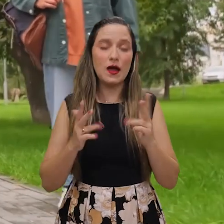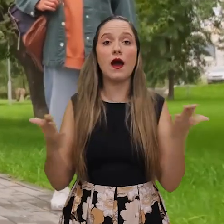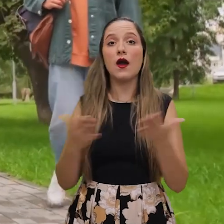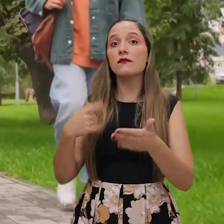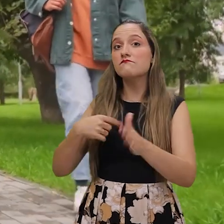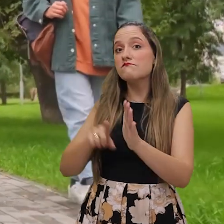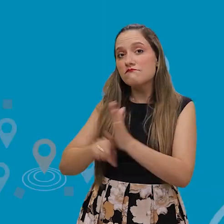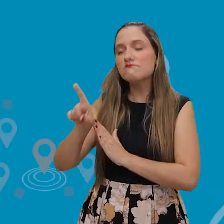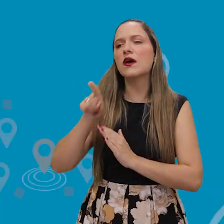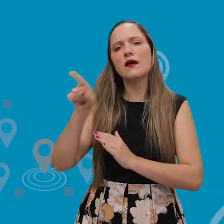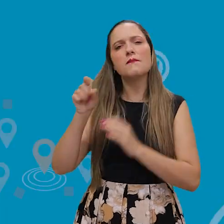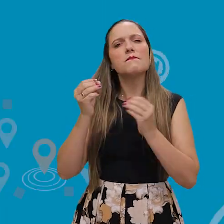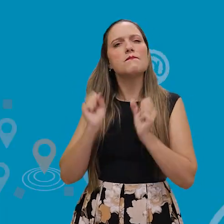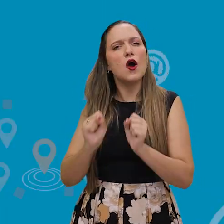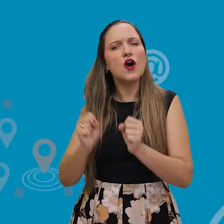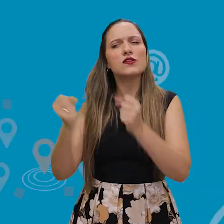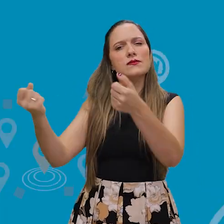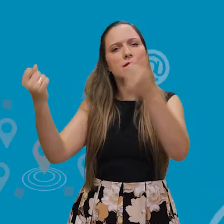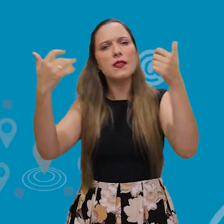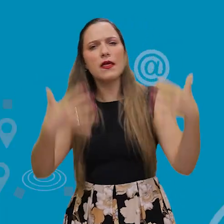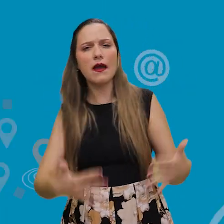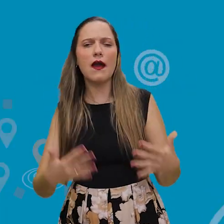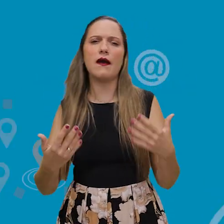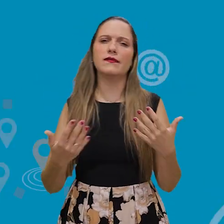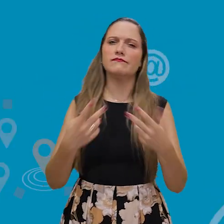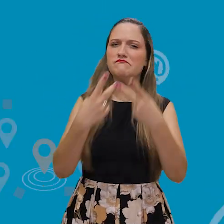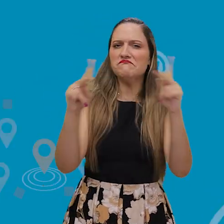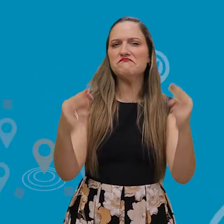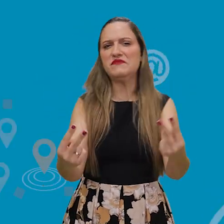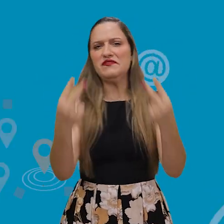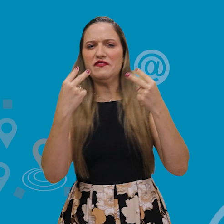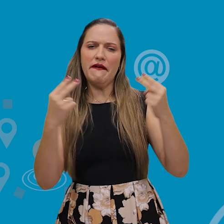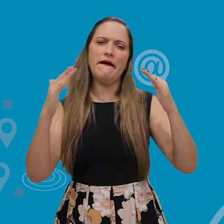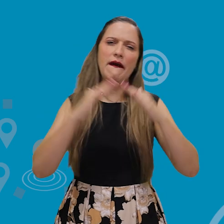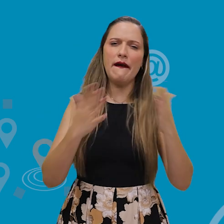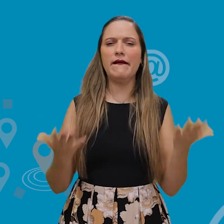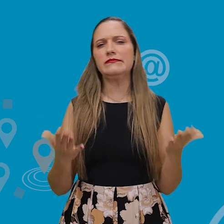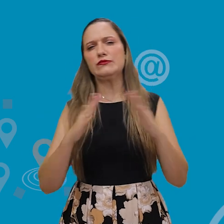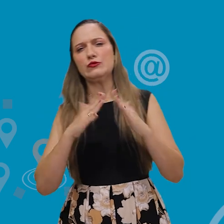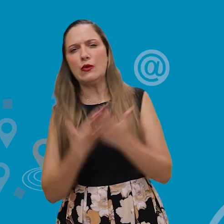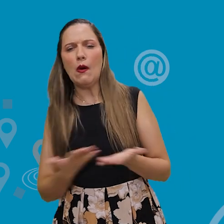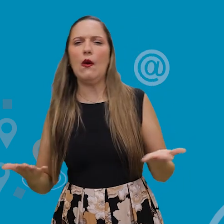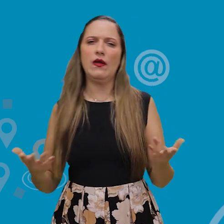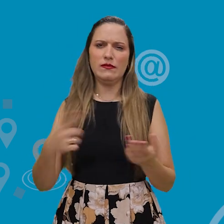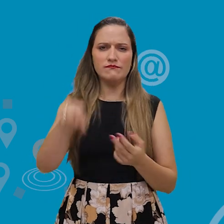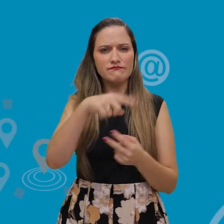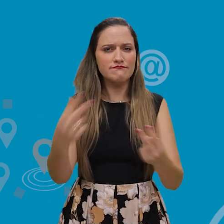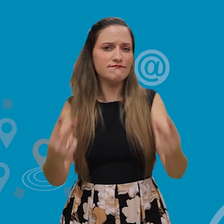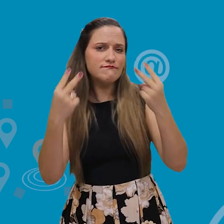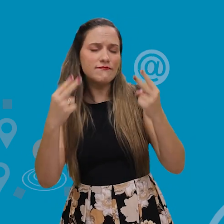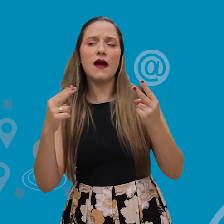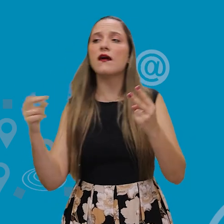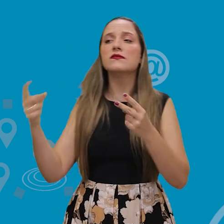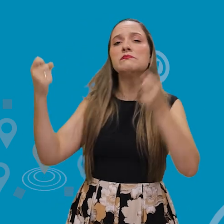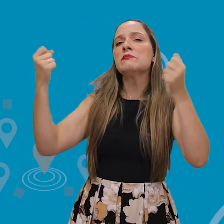senhor poderia começar aí o nosso bate-papo explicando para o pessoal de casa, da escola, de onde quer que o pessoal esteja nos ouvindo,